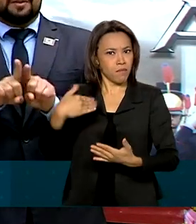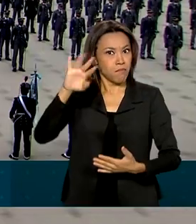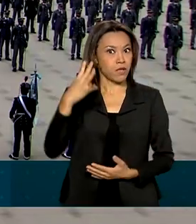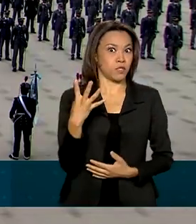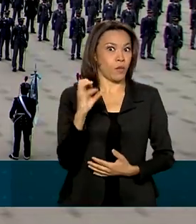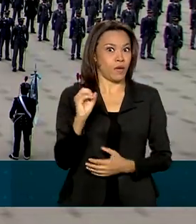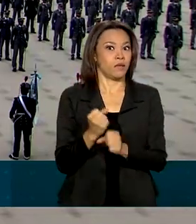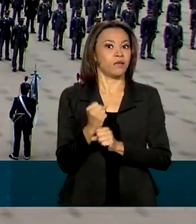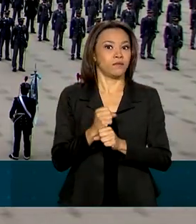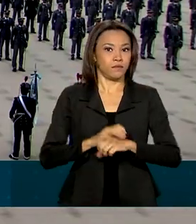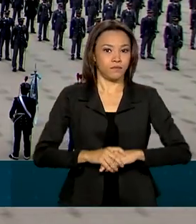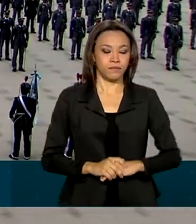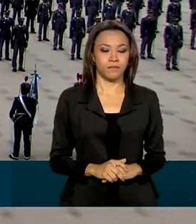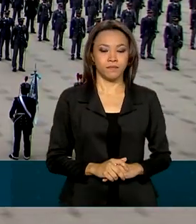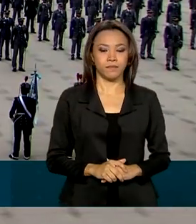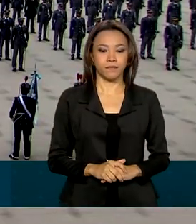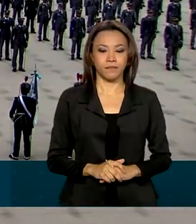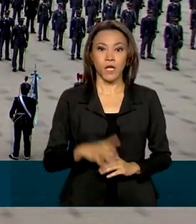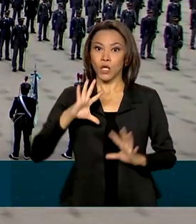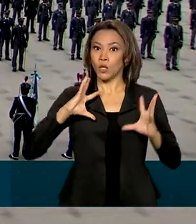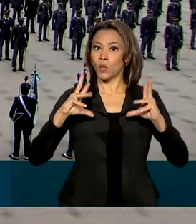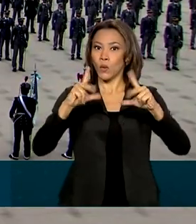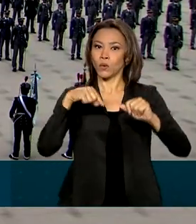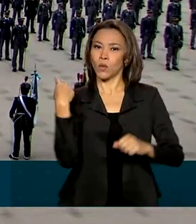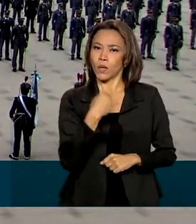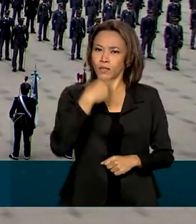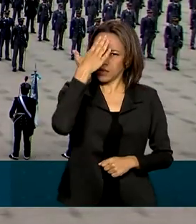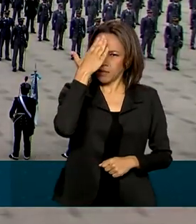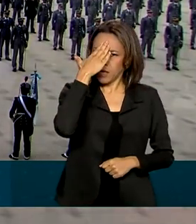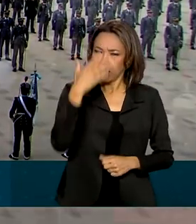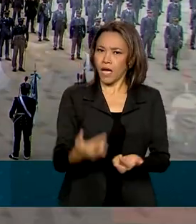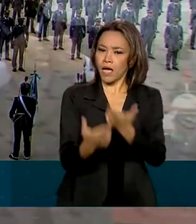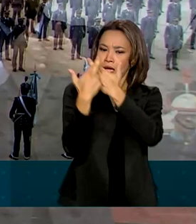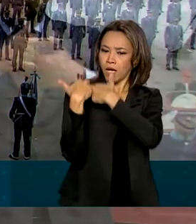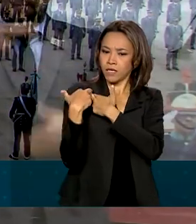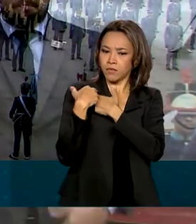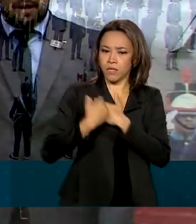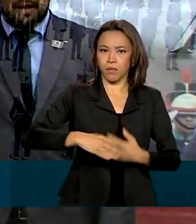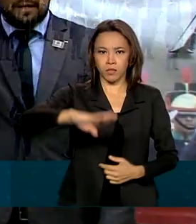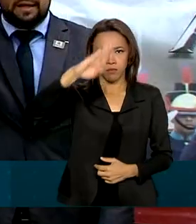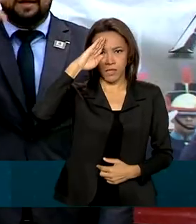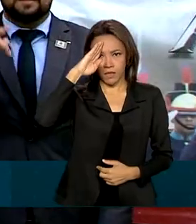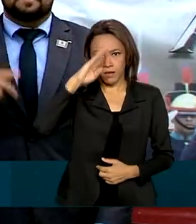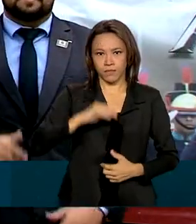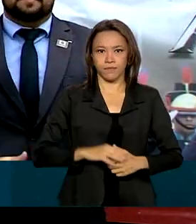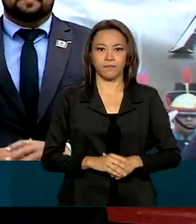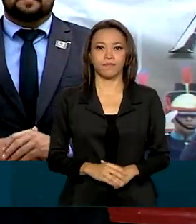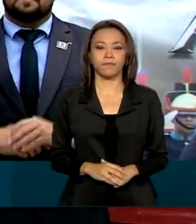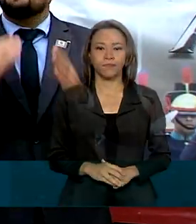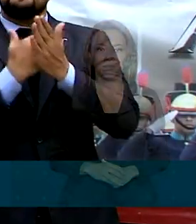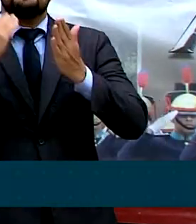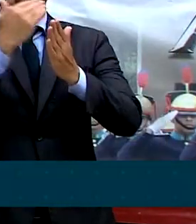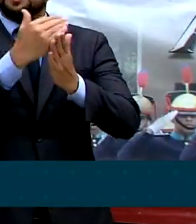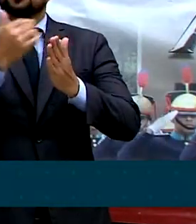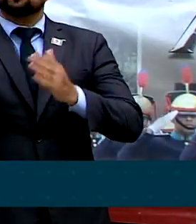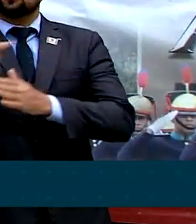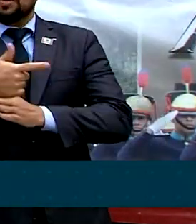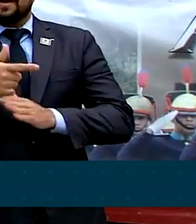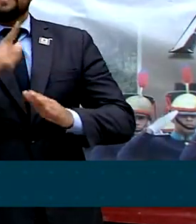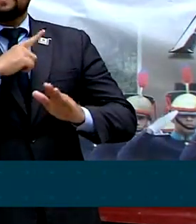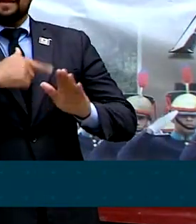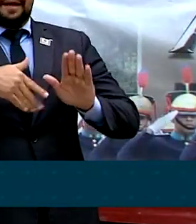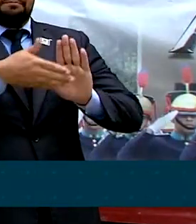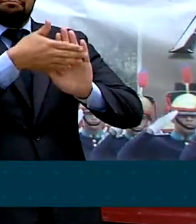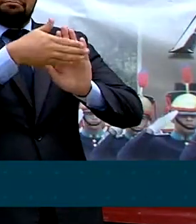40 anos. Todos nós sabemos que o papel do militar, além daquele garantido e definido